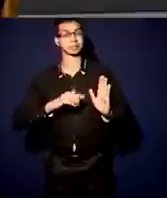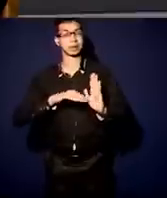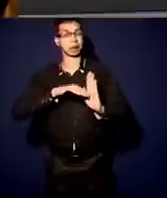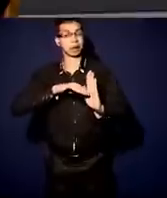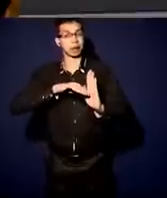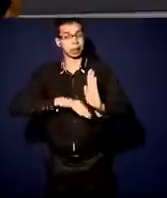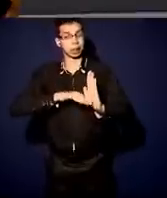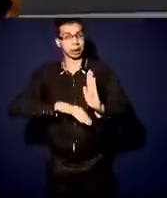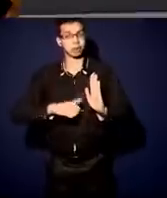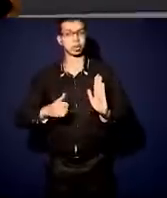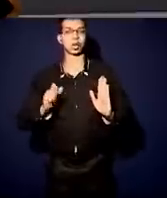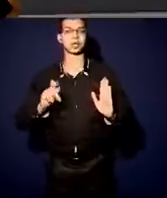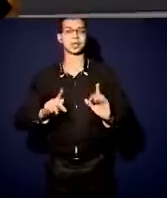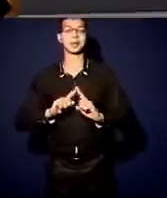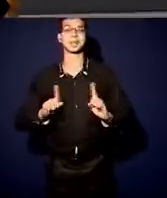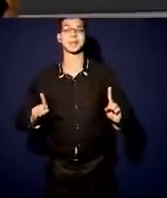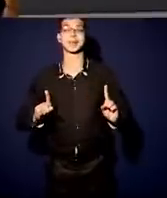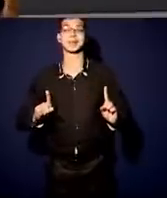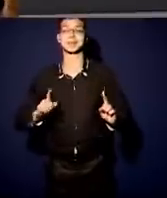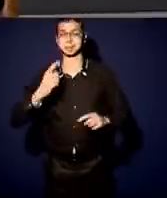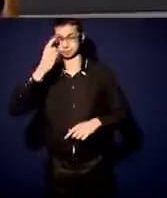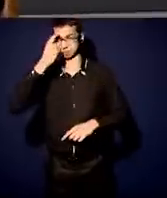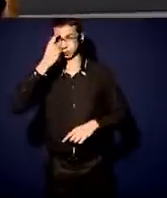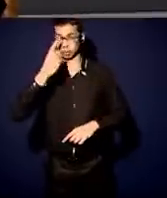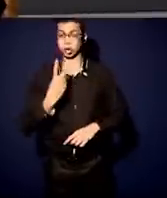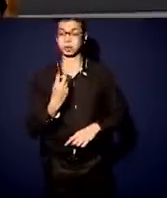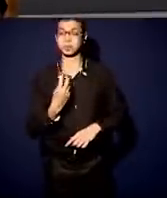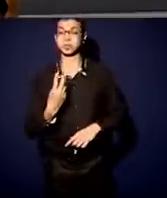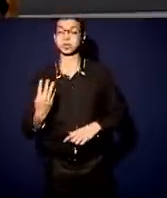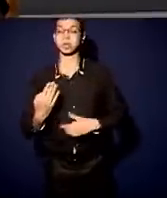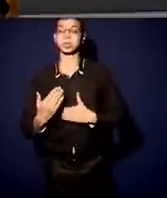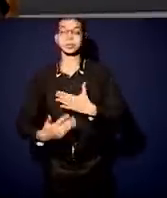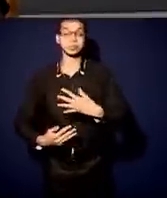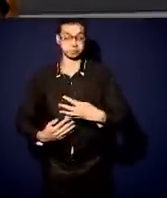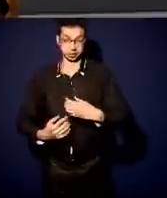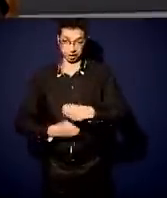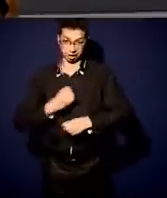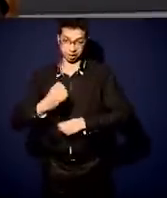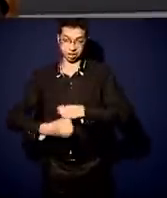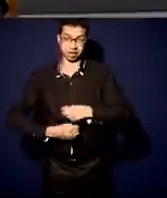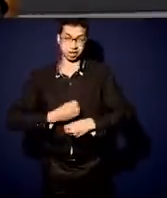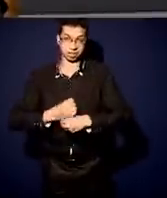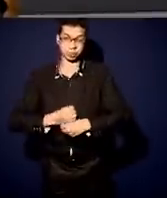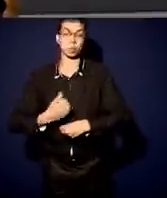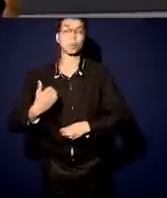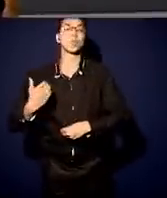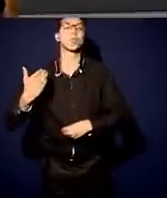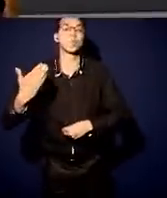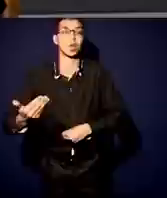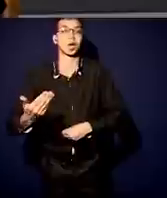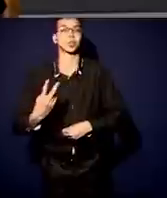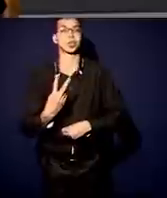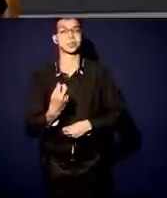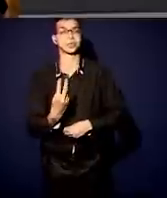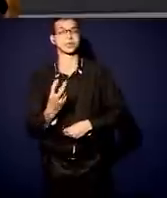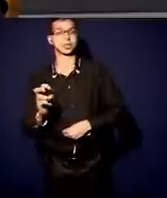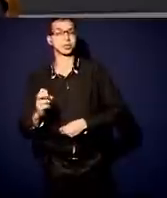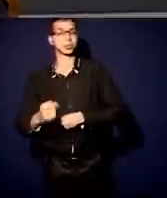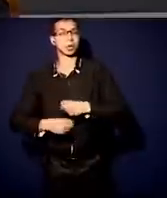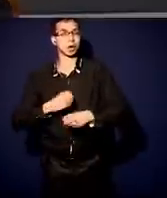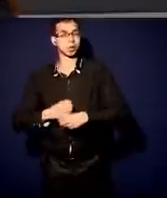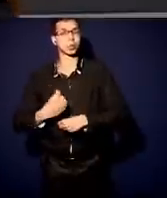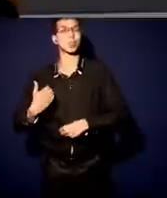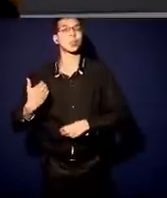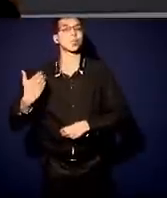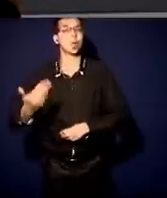o déficit projetado para 2024 e para 2025 hoje a gente não sabe se o déficit do próximo ano